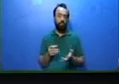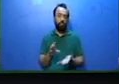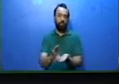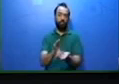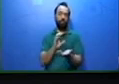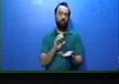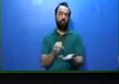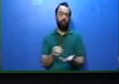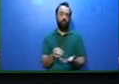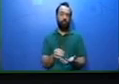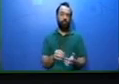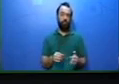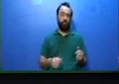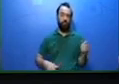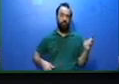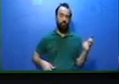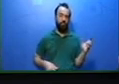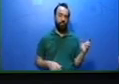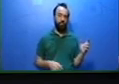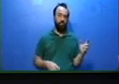um